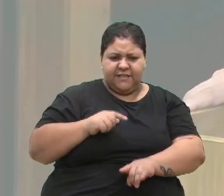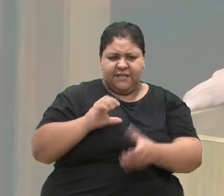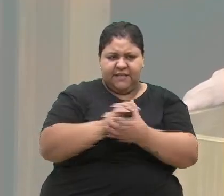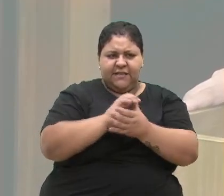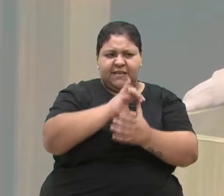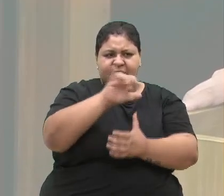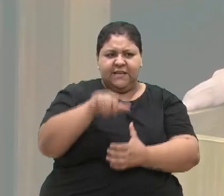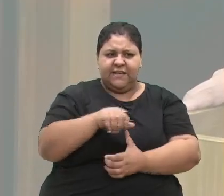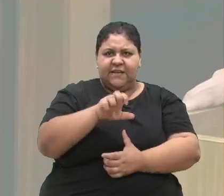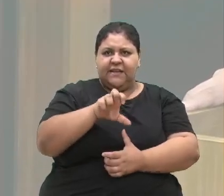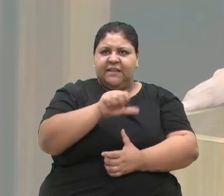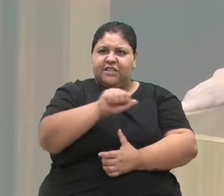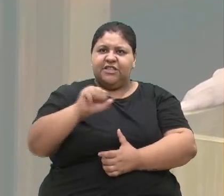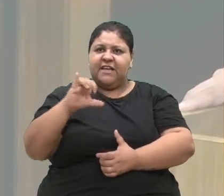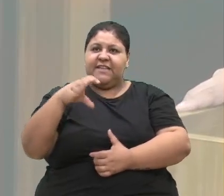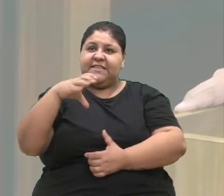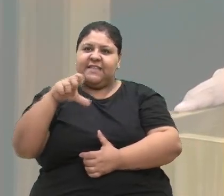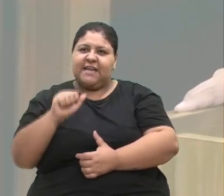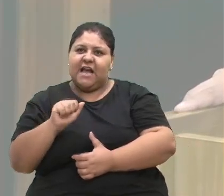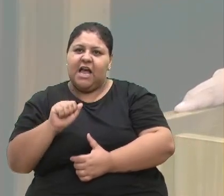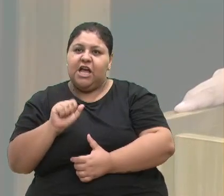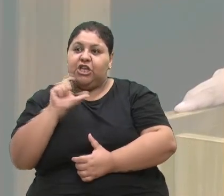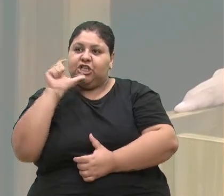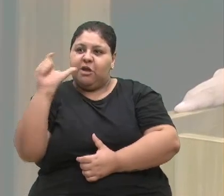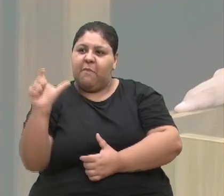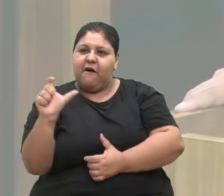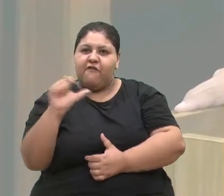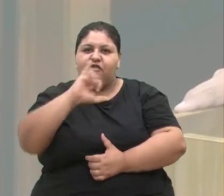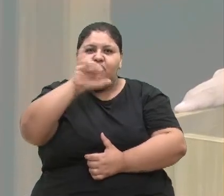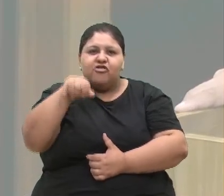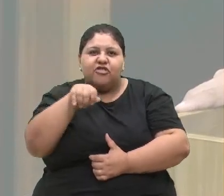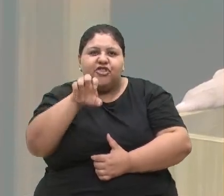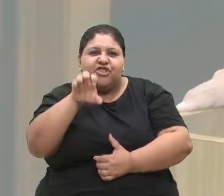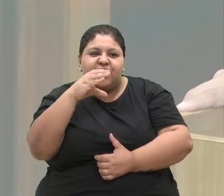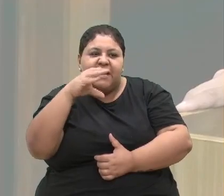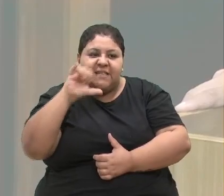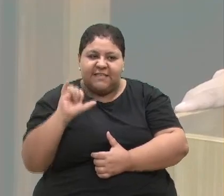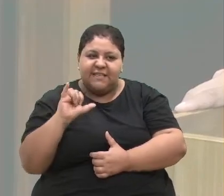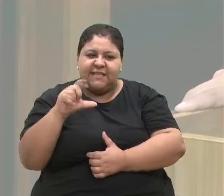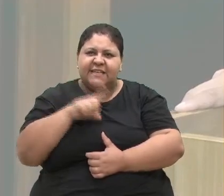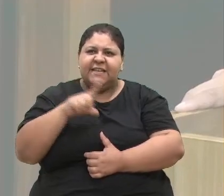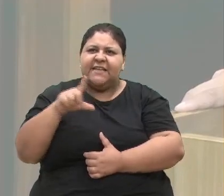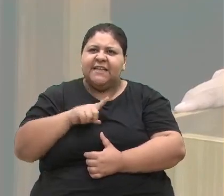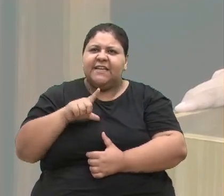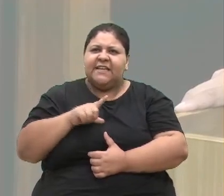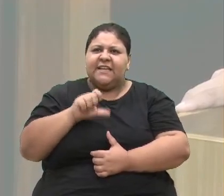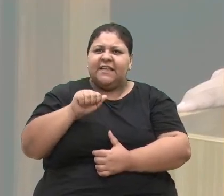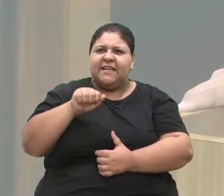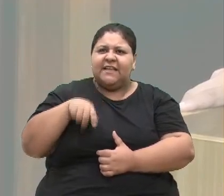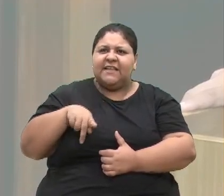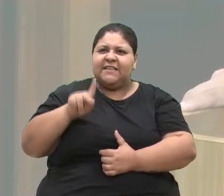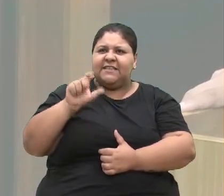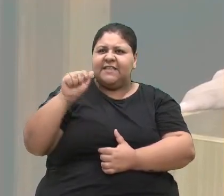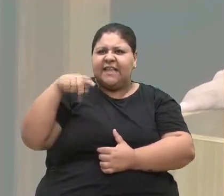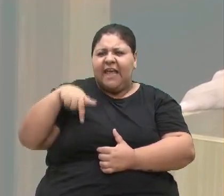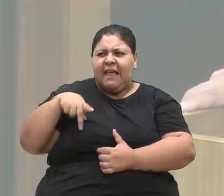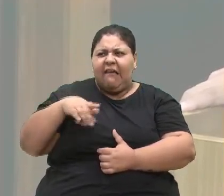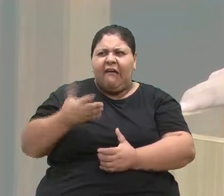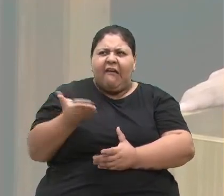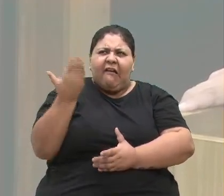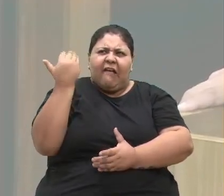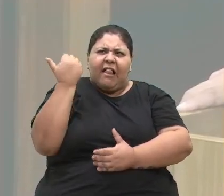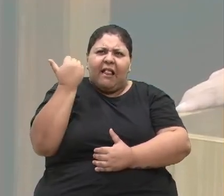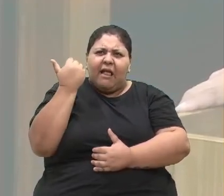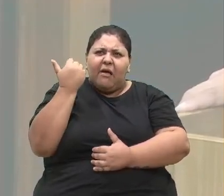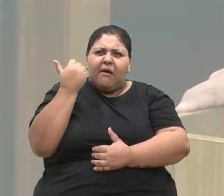o apelido de Jess, né? E bem nesse período estourou aquela música do Skank, Jack Tequila.